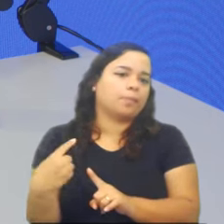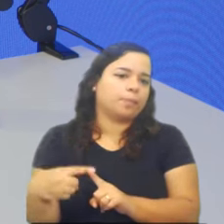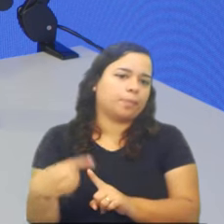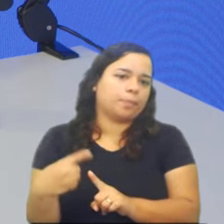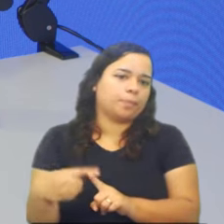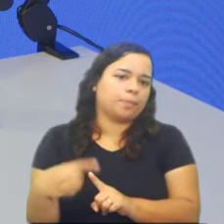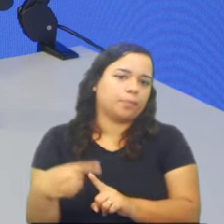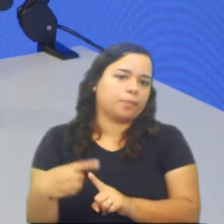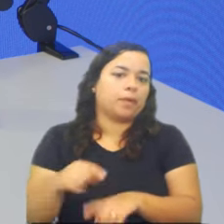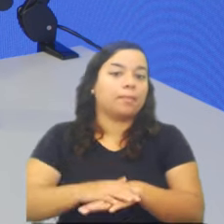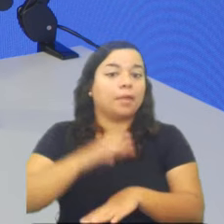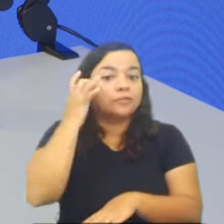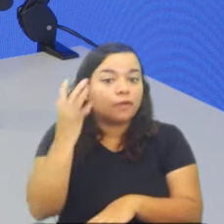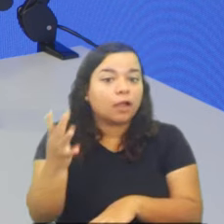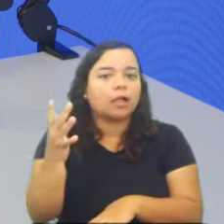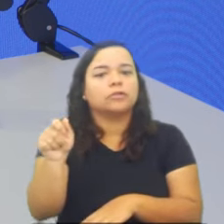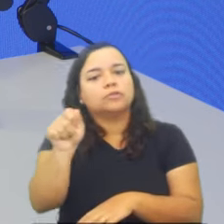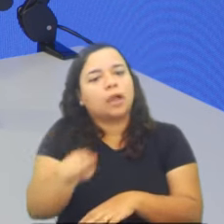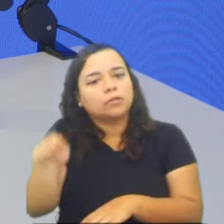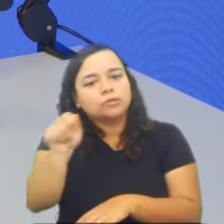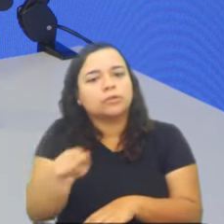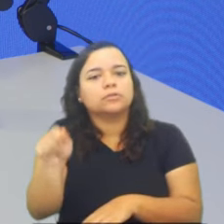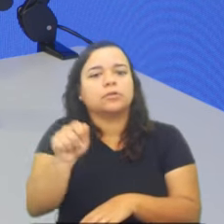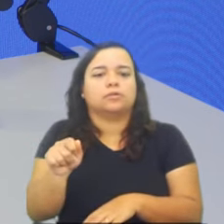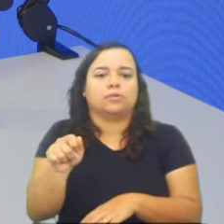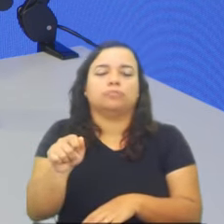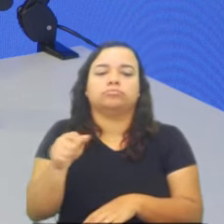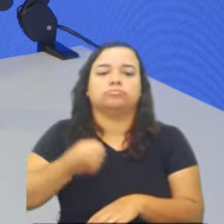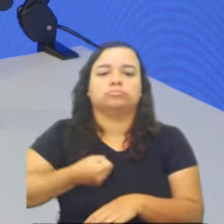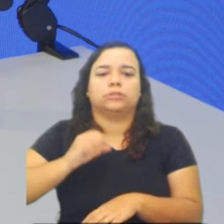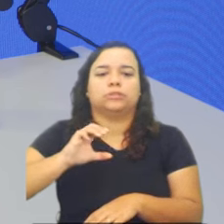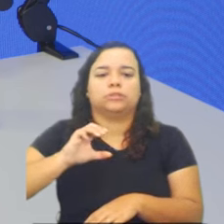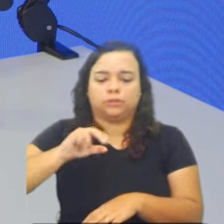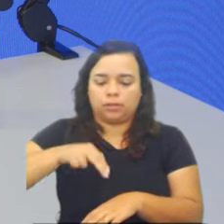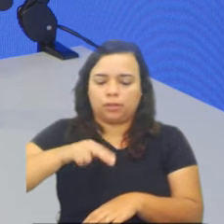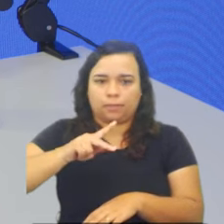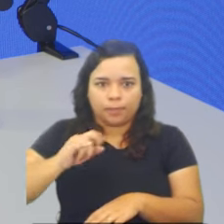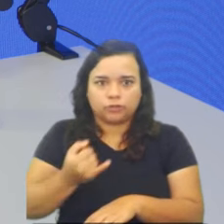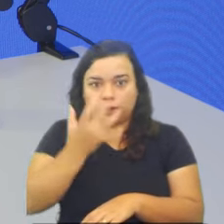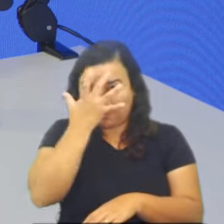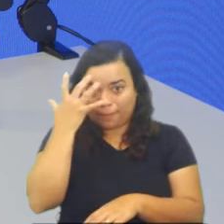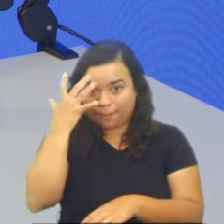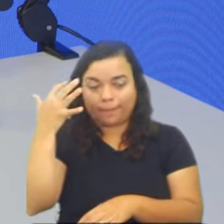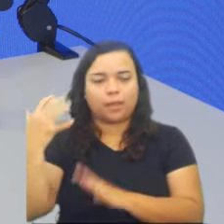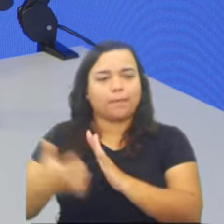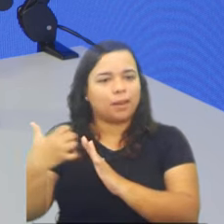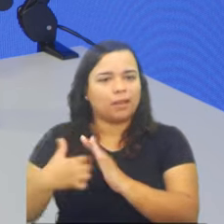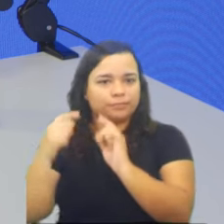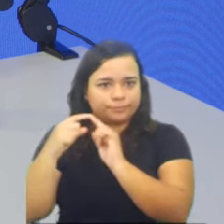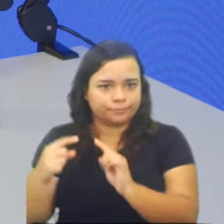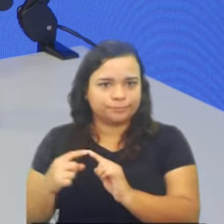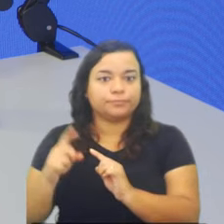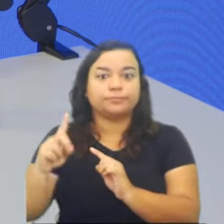eh por quê Porque daí é é mais fácil como uma associação com um CNPJ uma pessoa jurídica é mais fácil ir